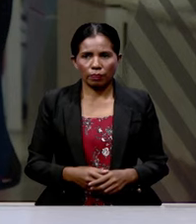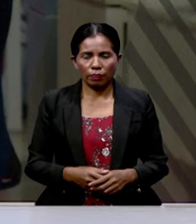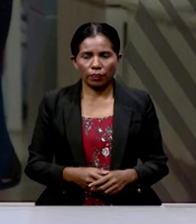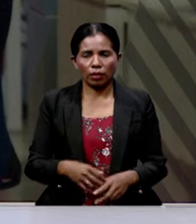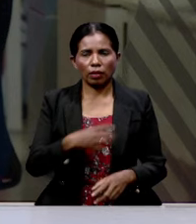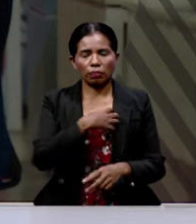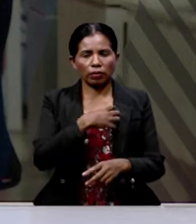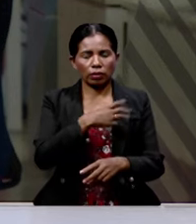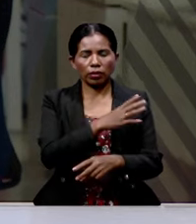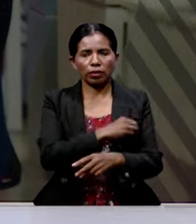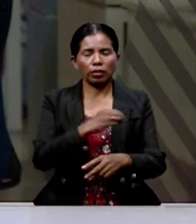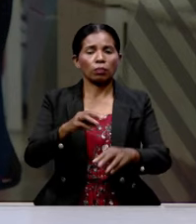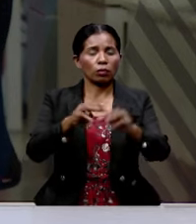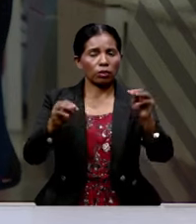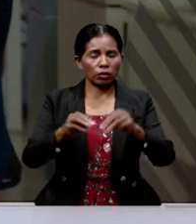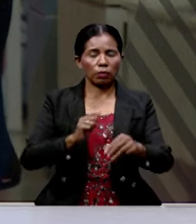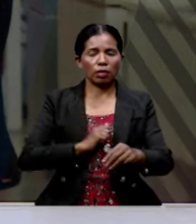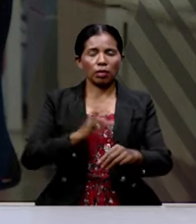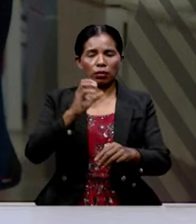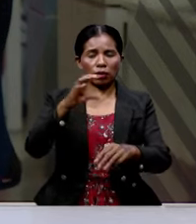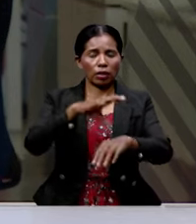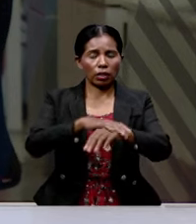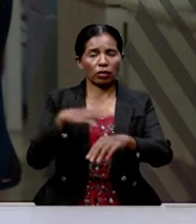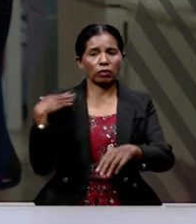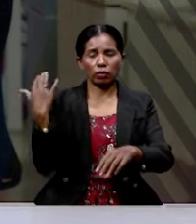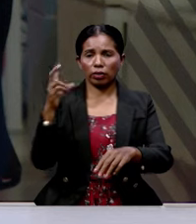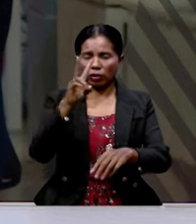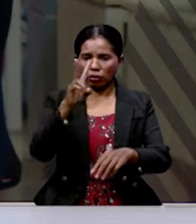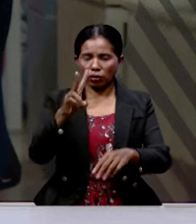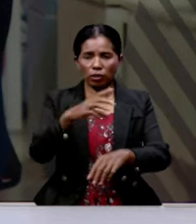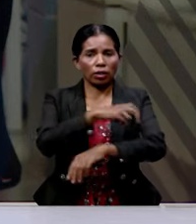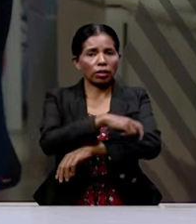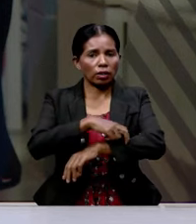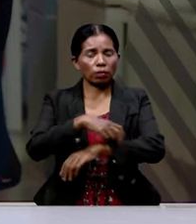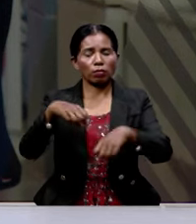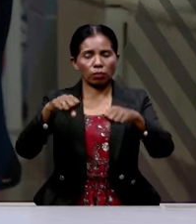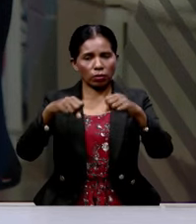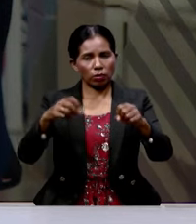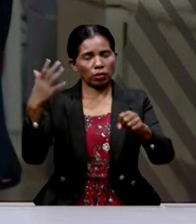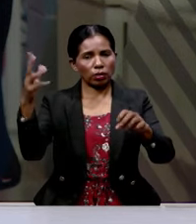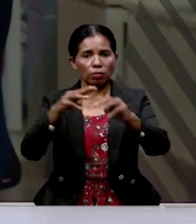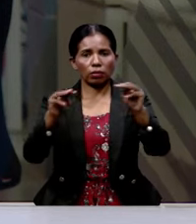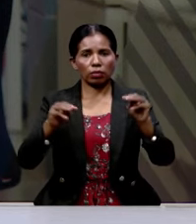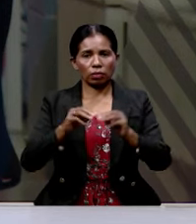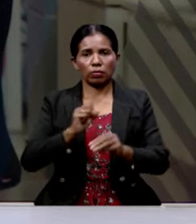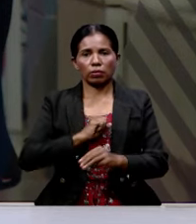Polícia Trânsito do município Ainaro detém jovem em rua na desconfia na motorizada e no município Cova Lima.